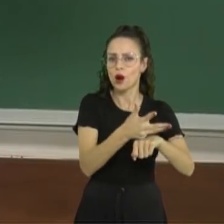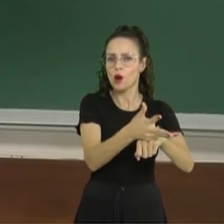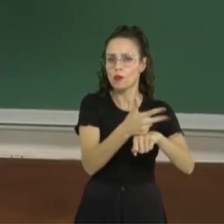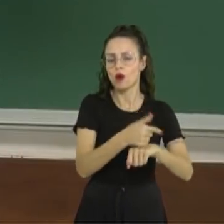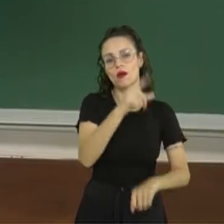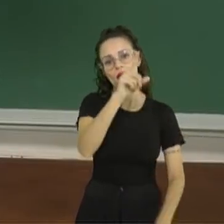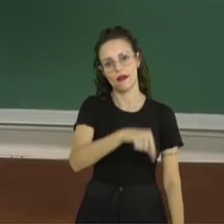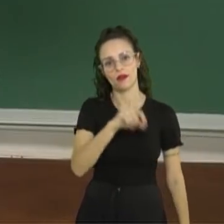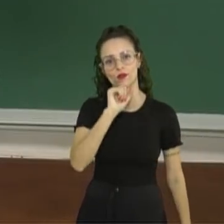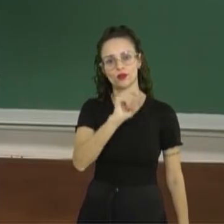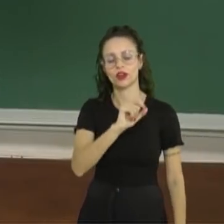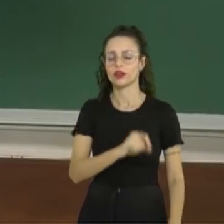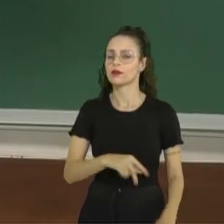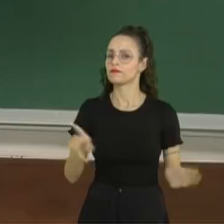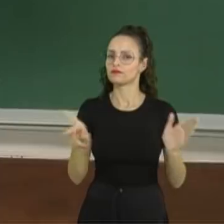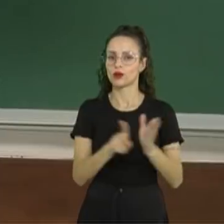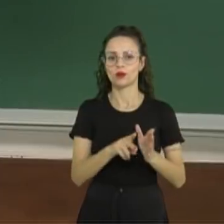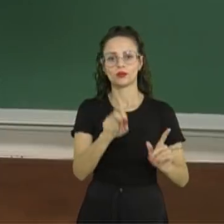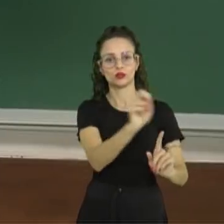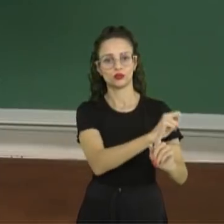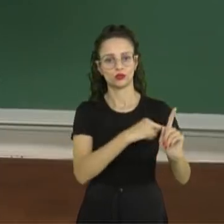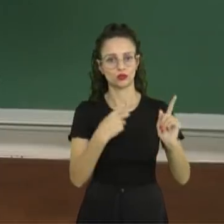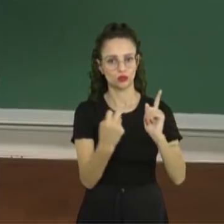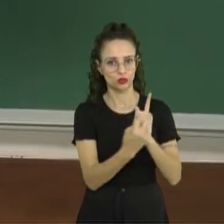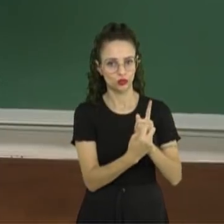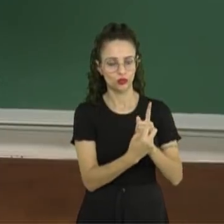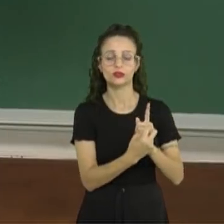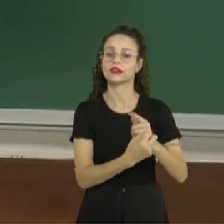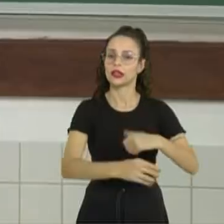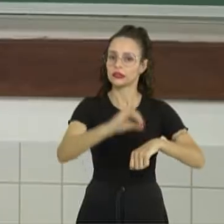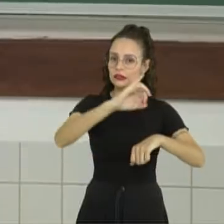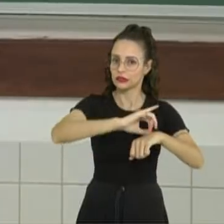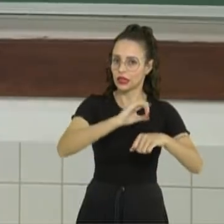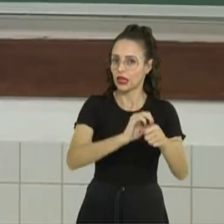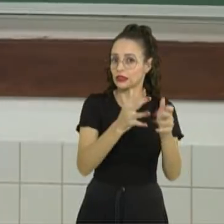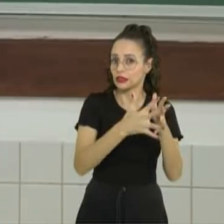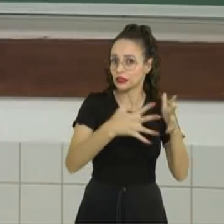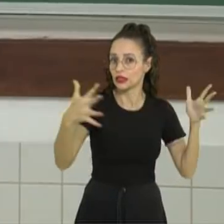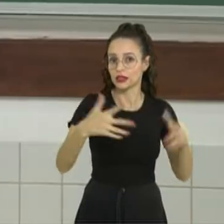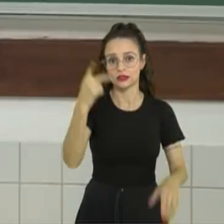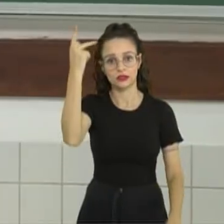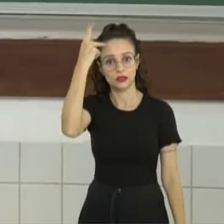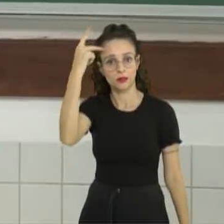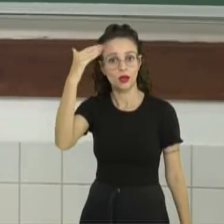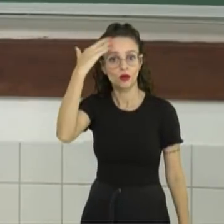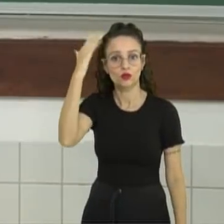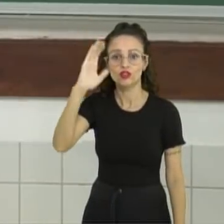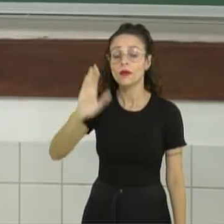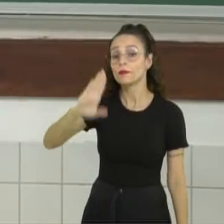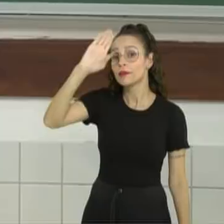entendemos como típico de uma sociedade como a megalópole de São Paulo, como a de Curitiba, as